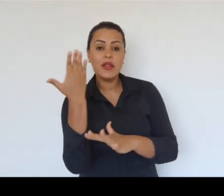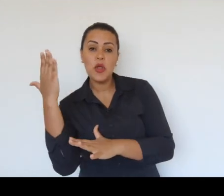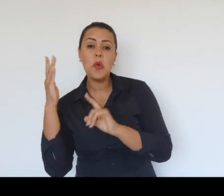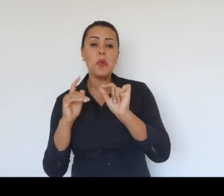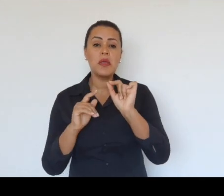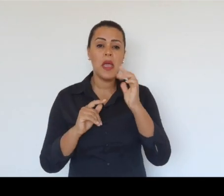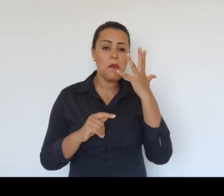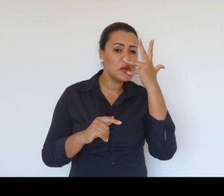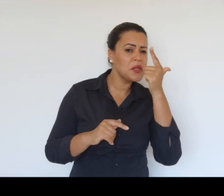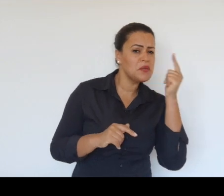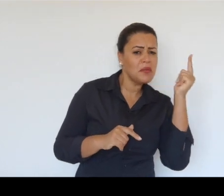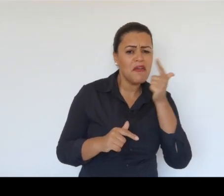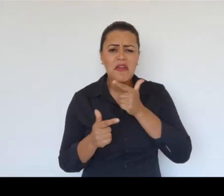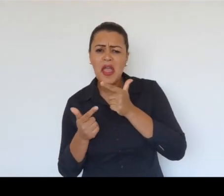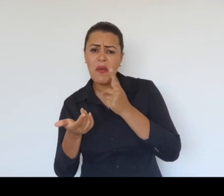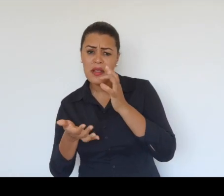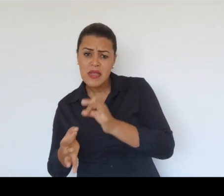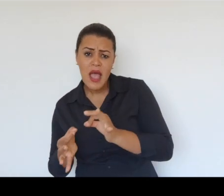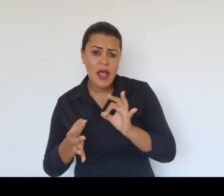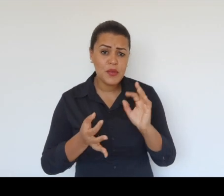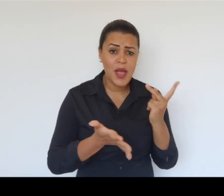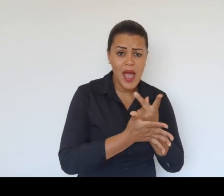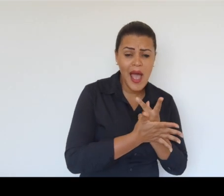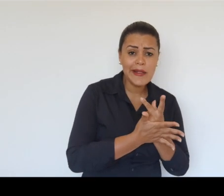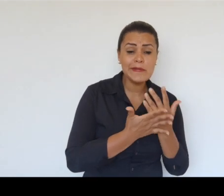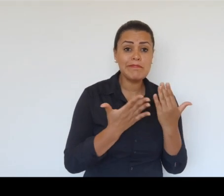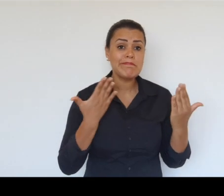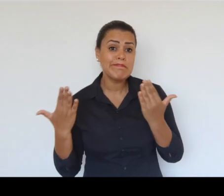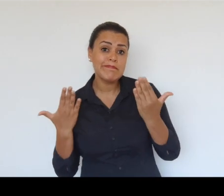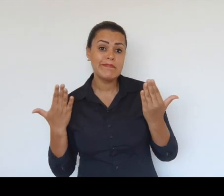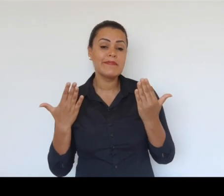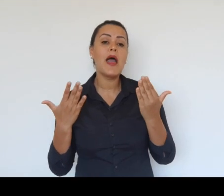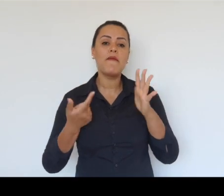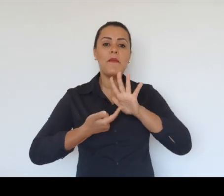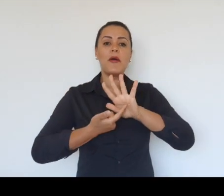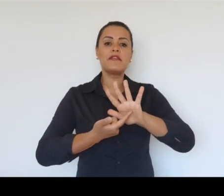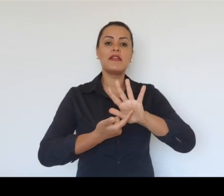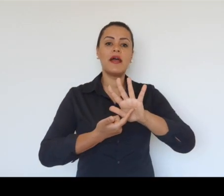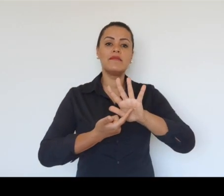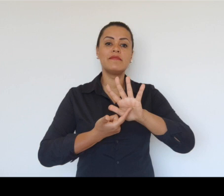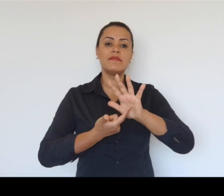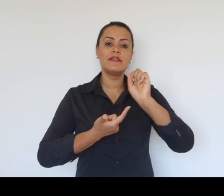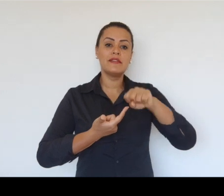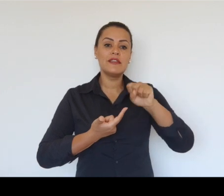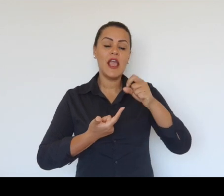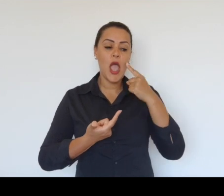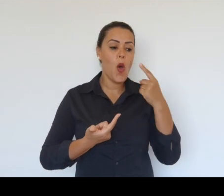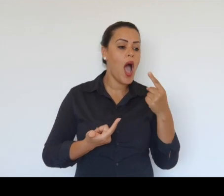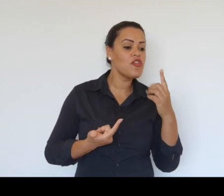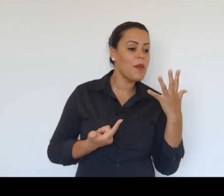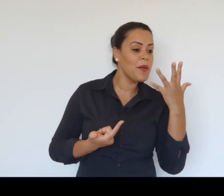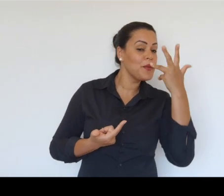ou certo e errado, sempre vai estar expresso em qualquer coisa. Então, você achar mais